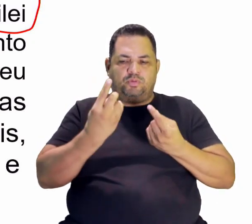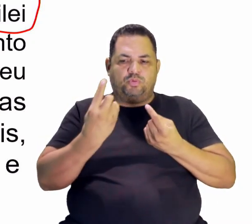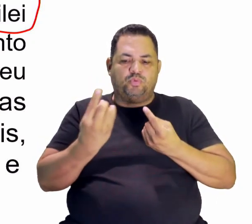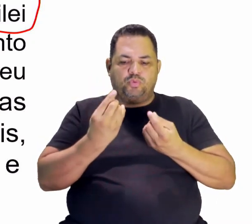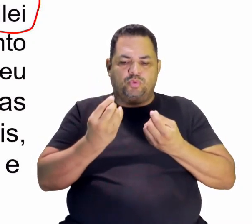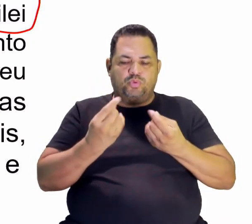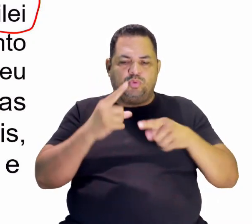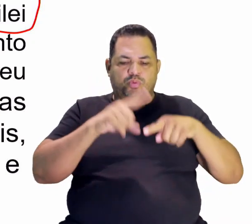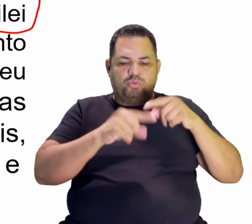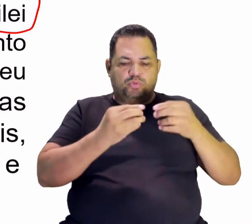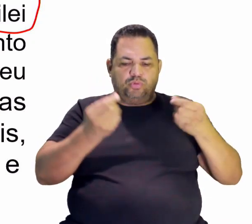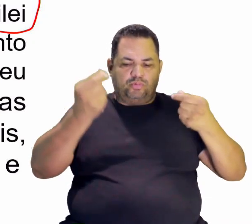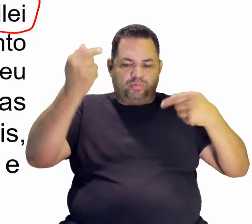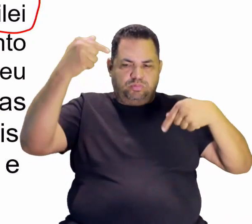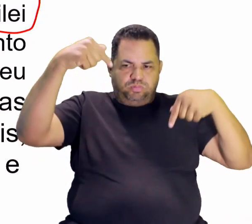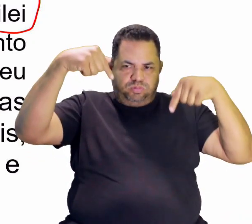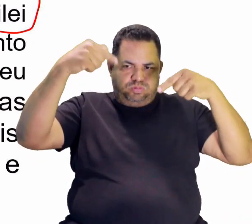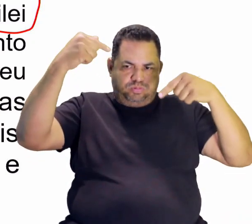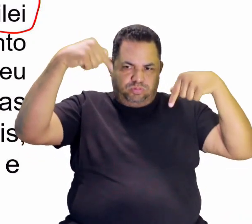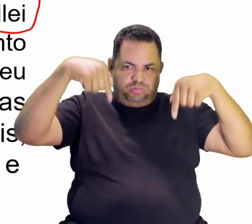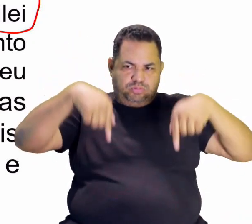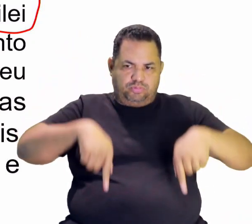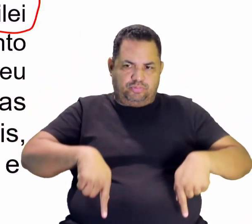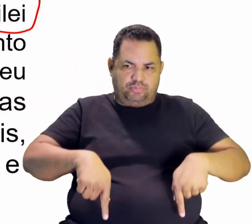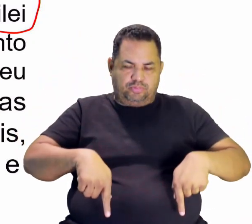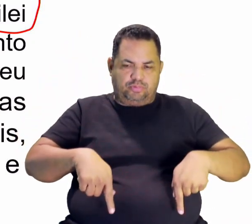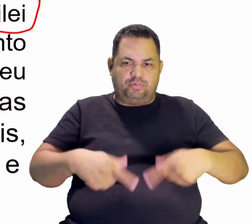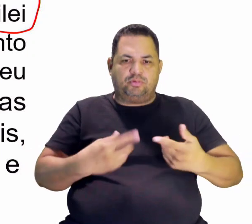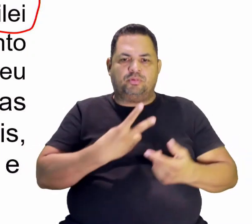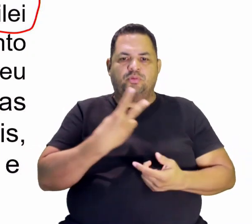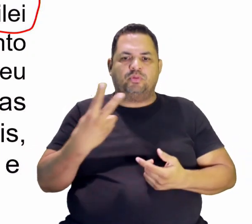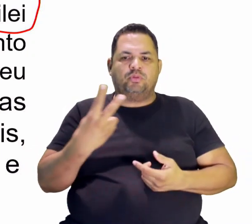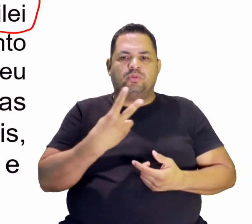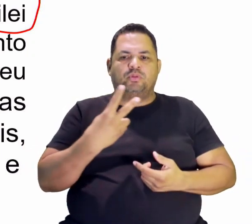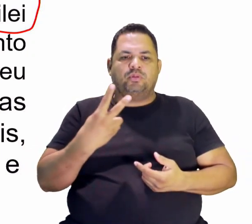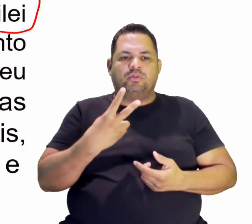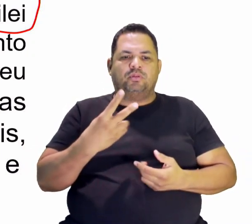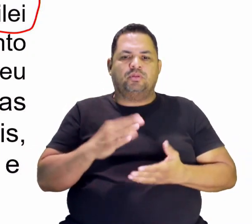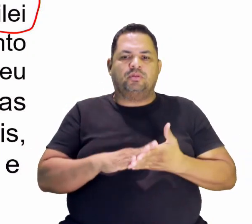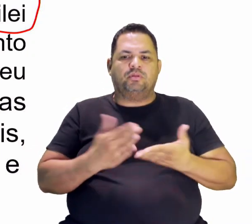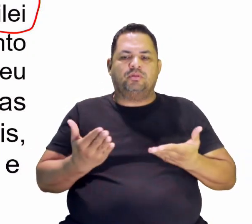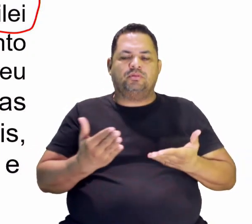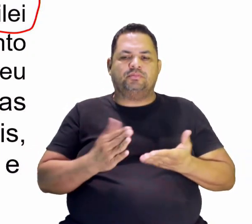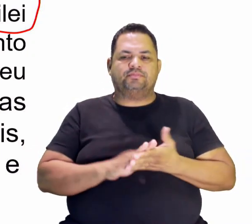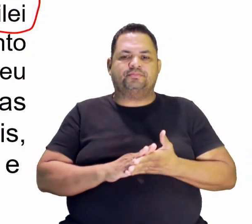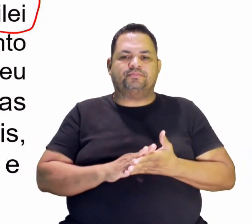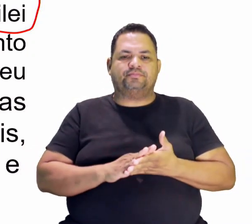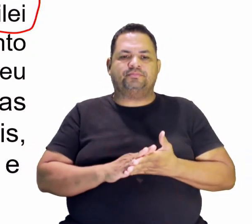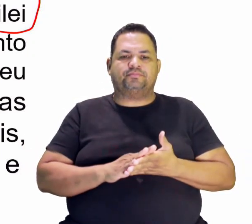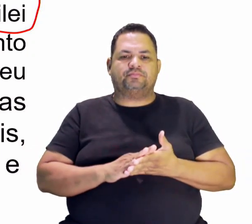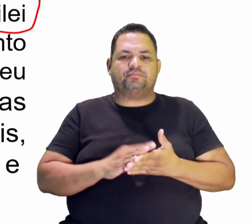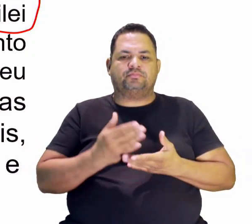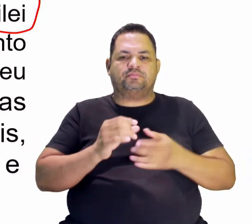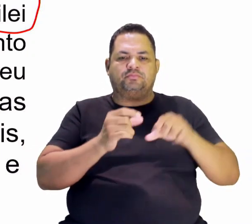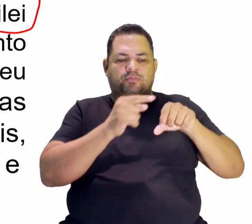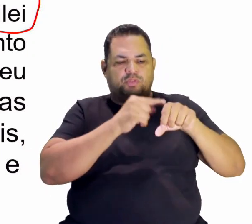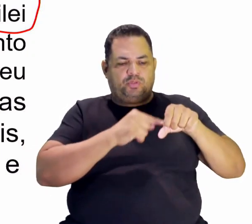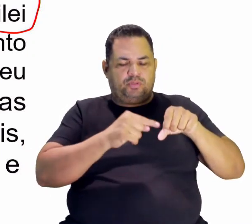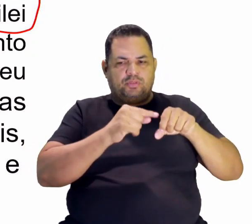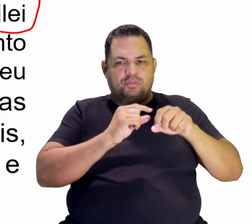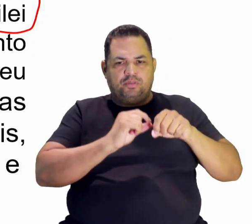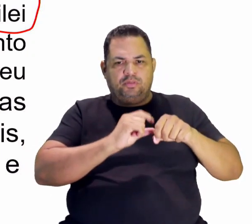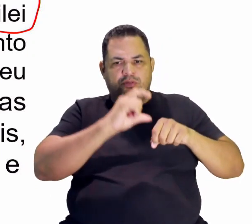diferentes, com volumes e formas iguais, volume e forma igual, mas massa diferente. Uma esfera maior que a